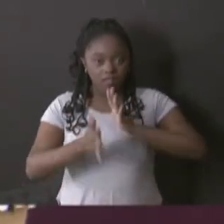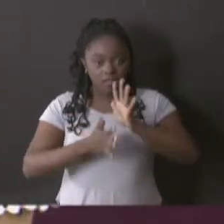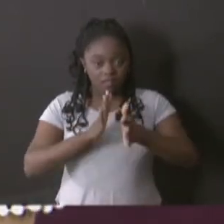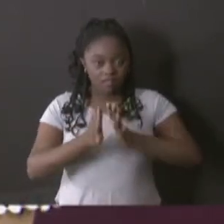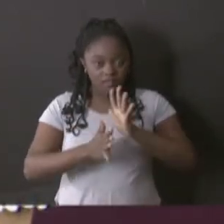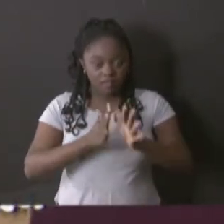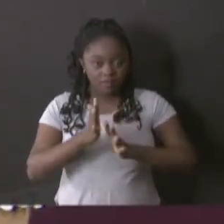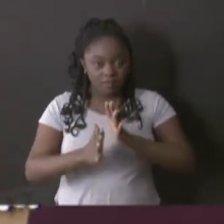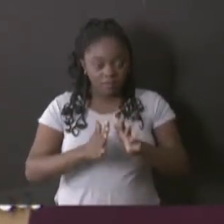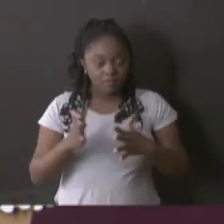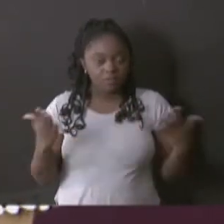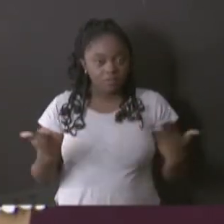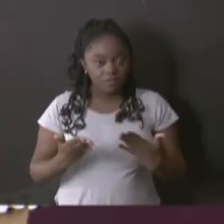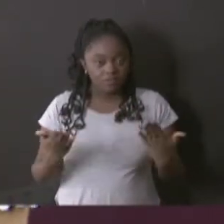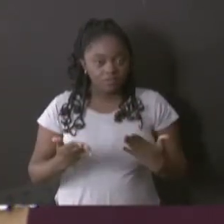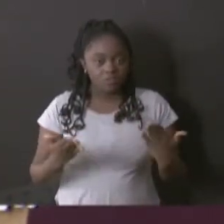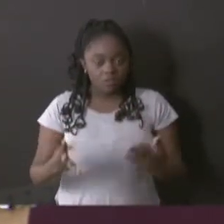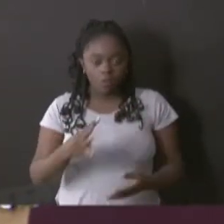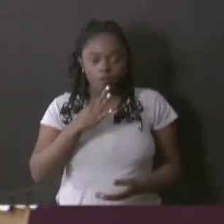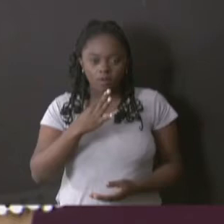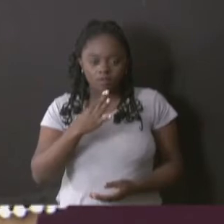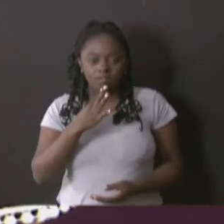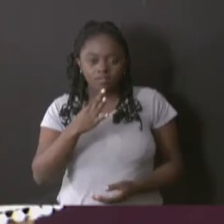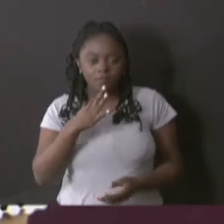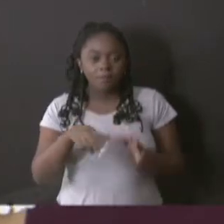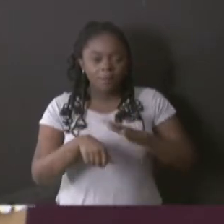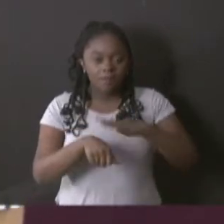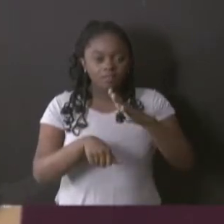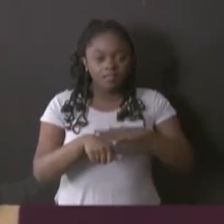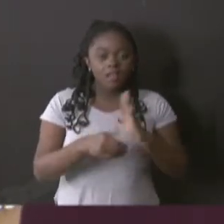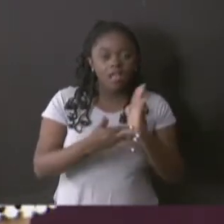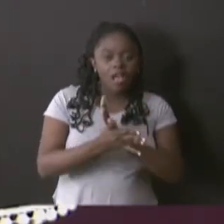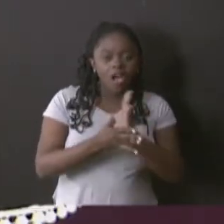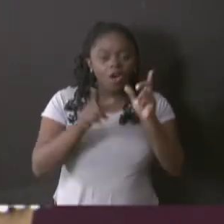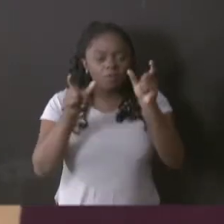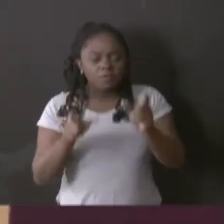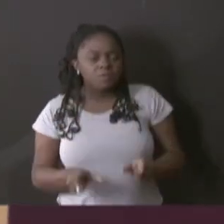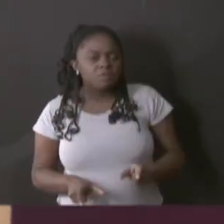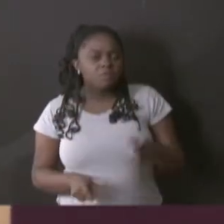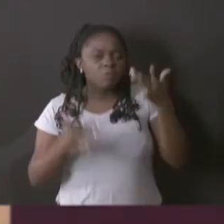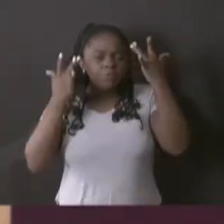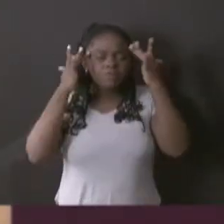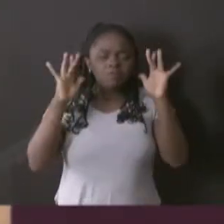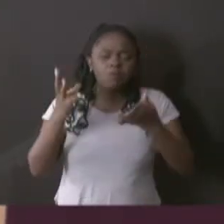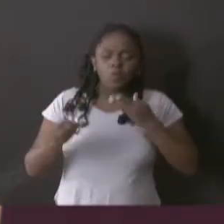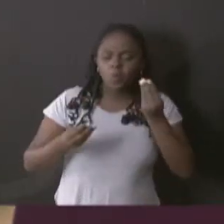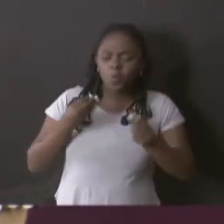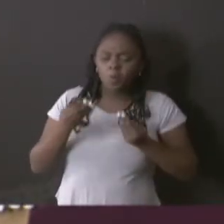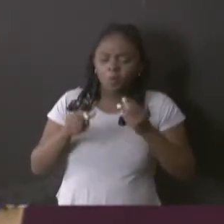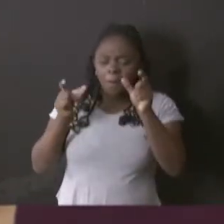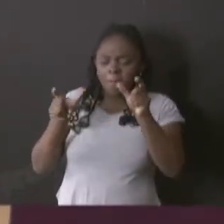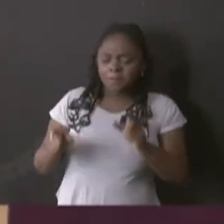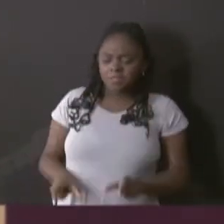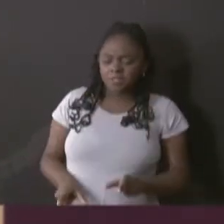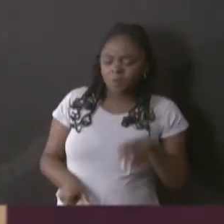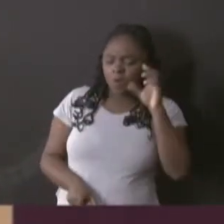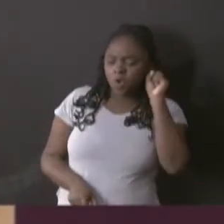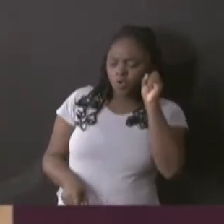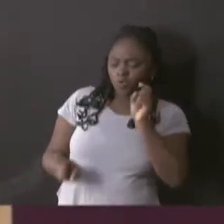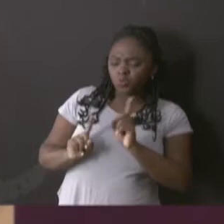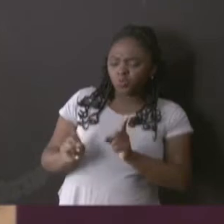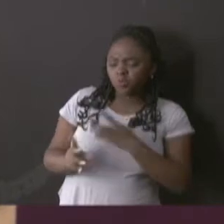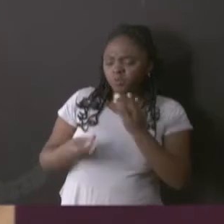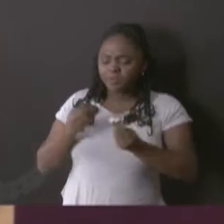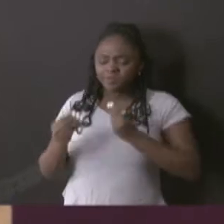acabou tendo um reconhecimento maior. Muitas pessoas nem sabiam. Como assim? Alguém não ouve? Gente, surdo usa